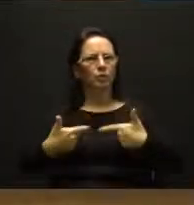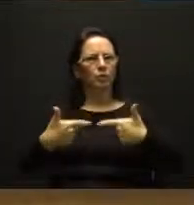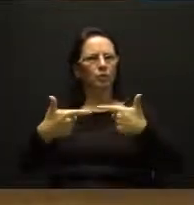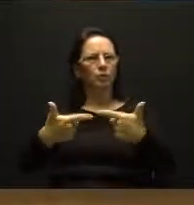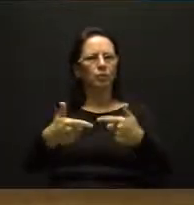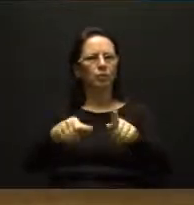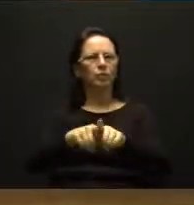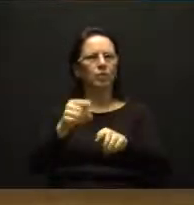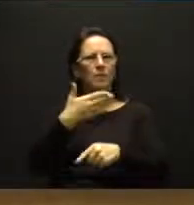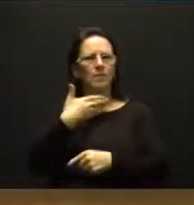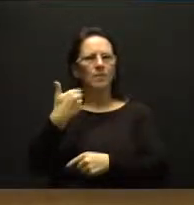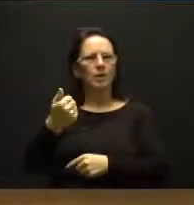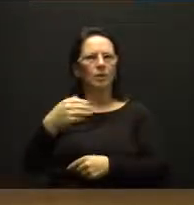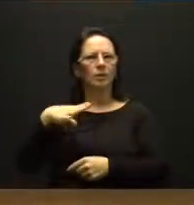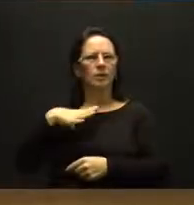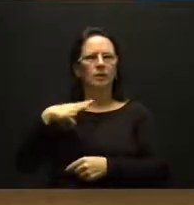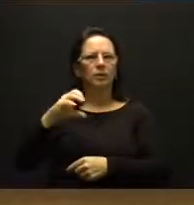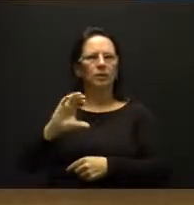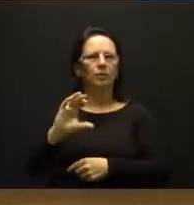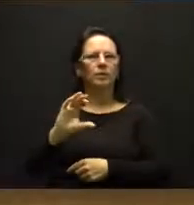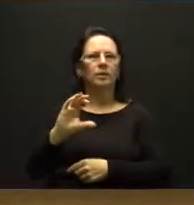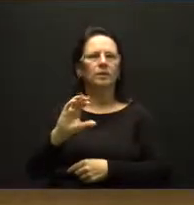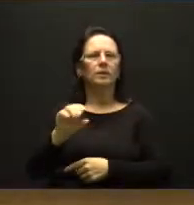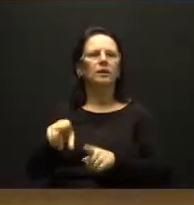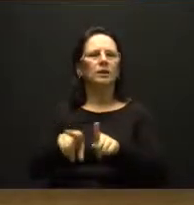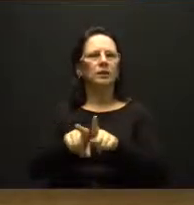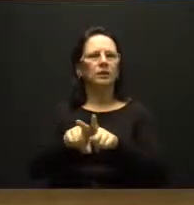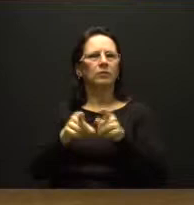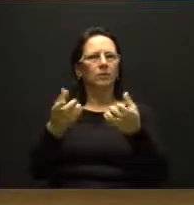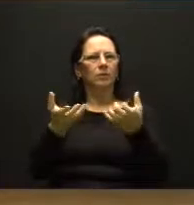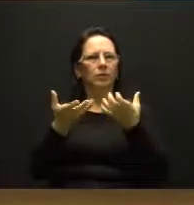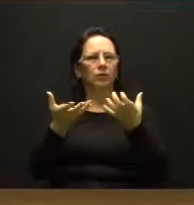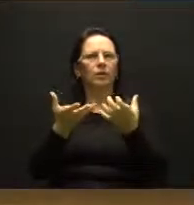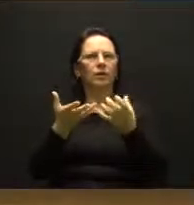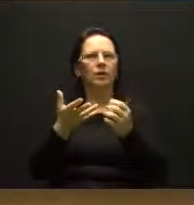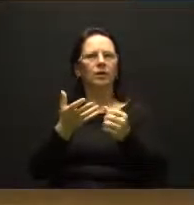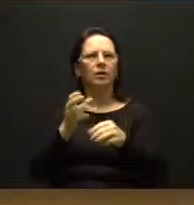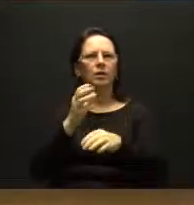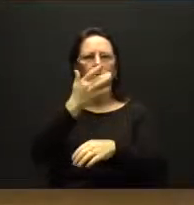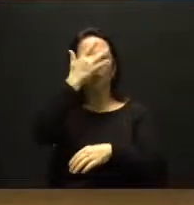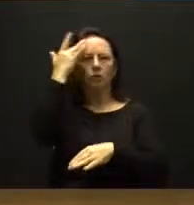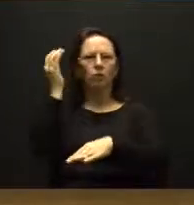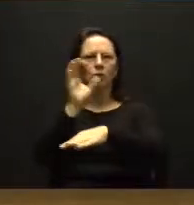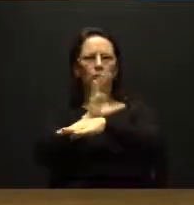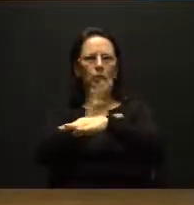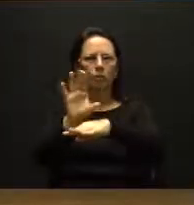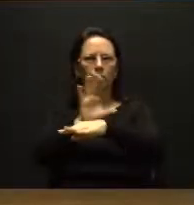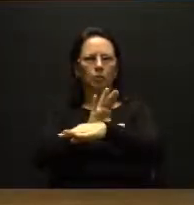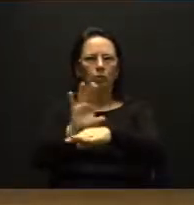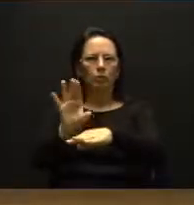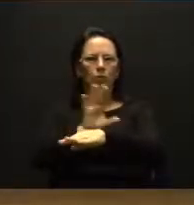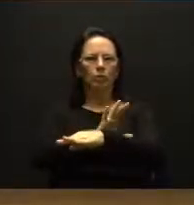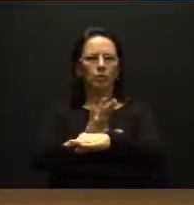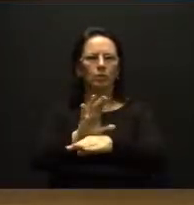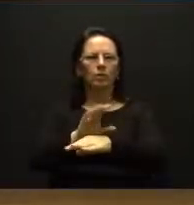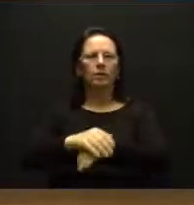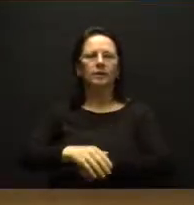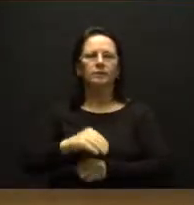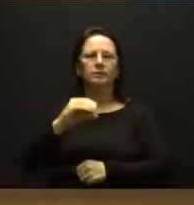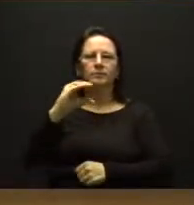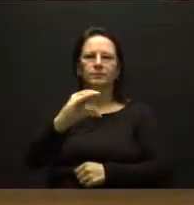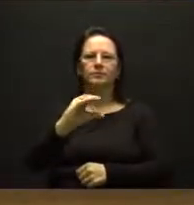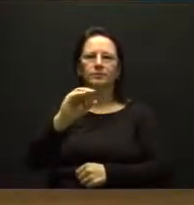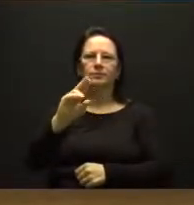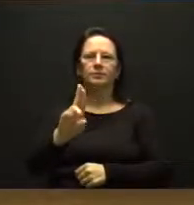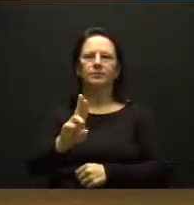tentar buscar o melhor para a cidade de cubatão e queria também falar o pessoal da cursan e pedir